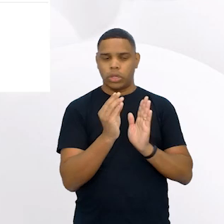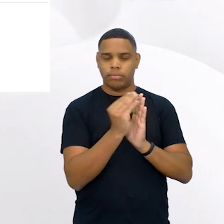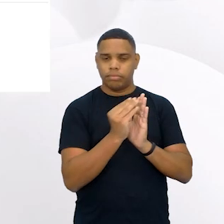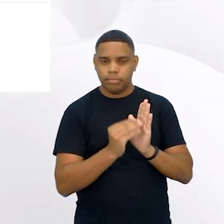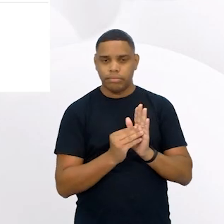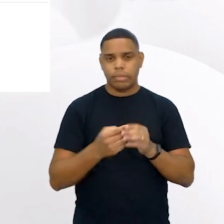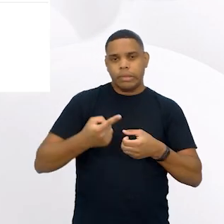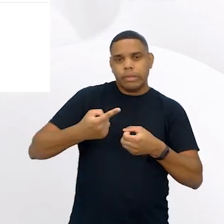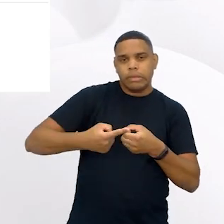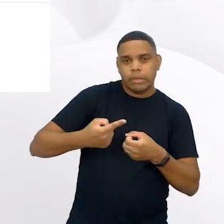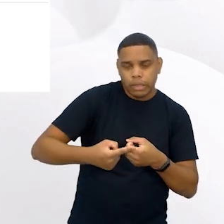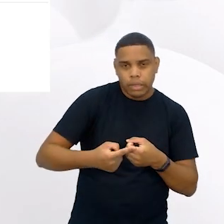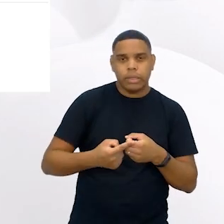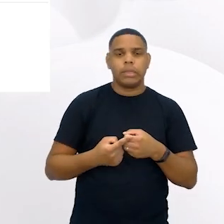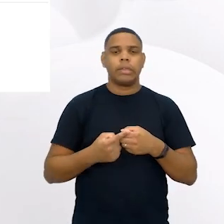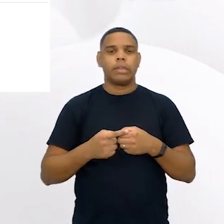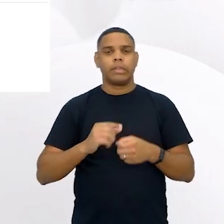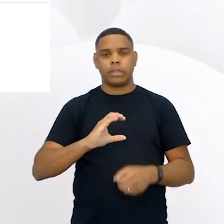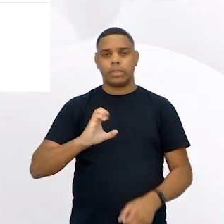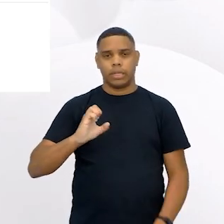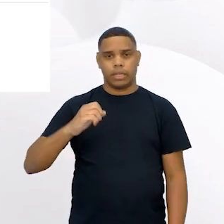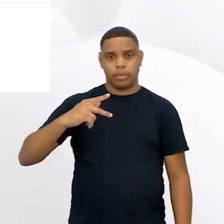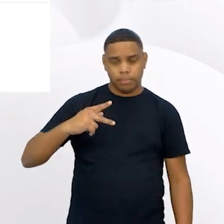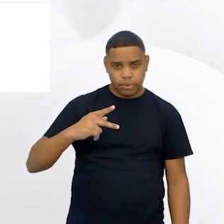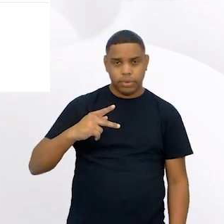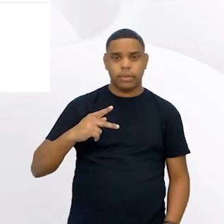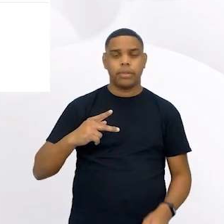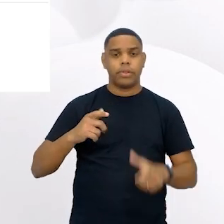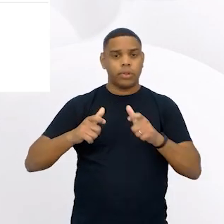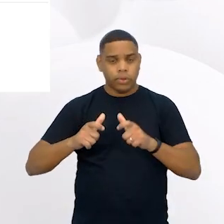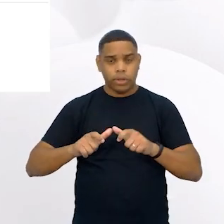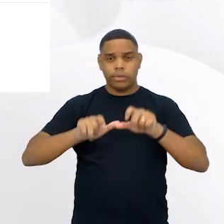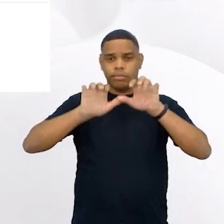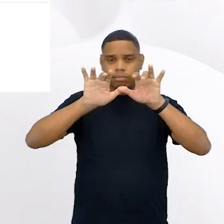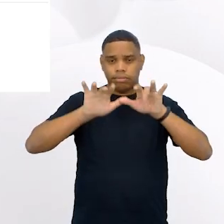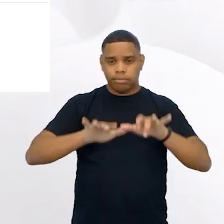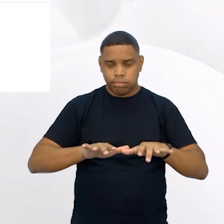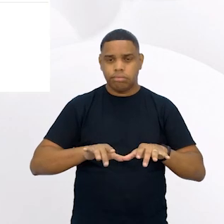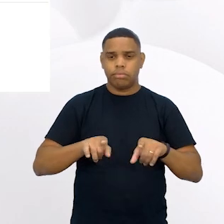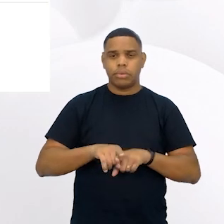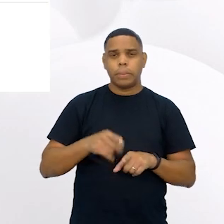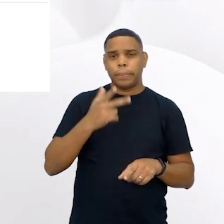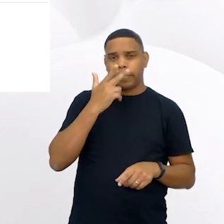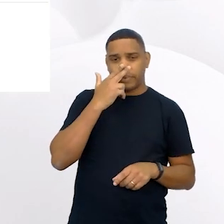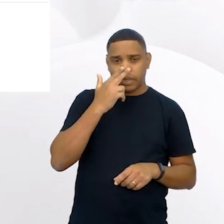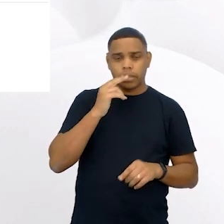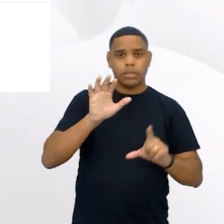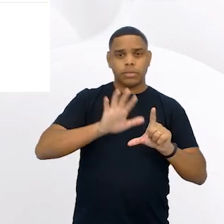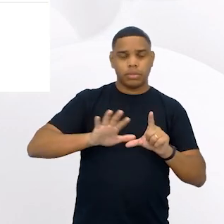a cidade, CEP, o local. E é bem parecida a